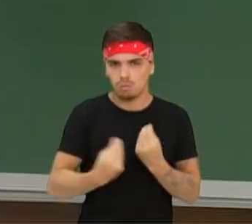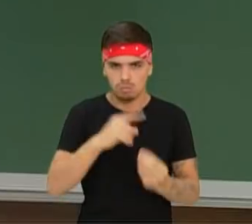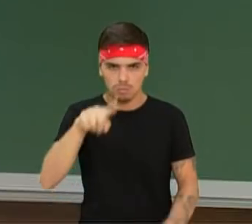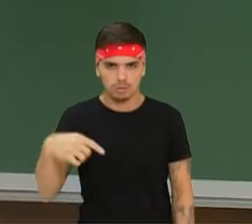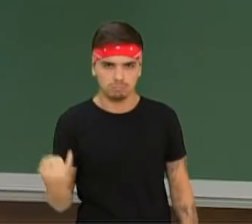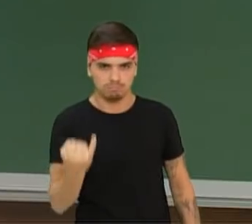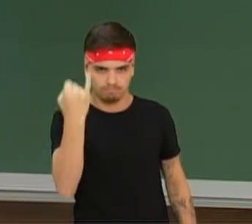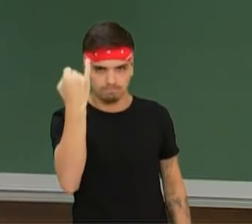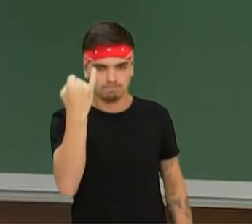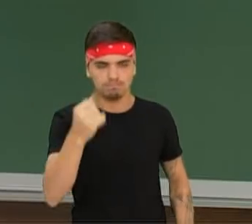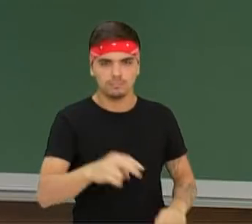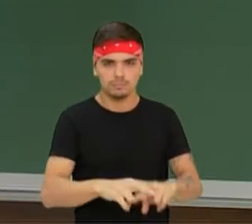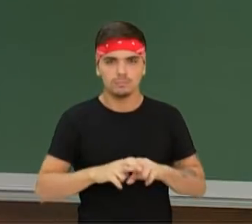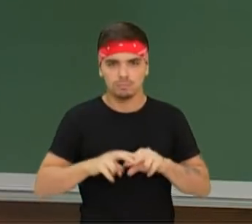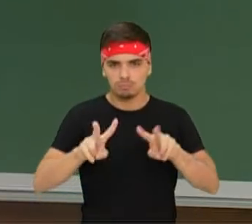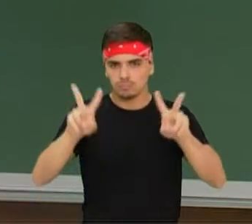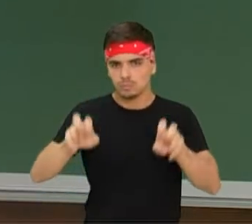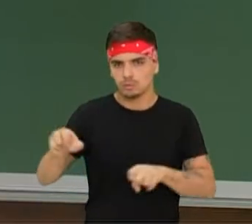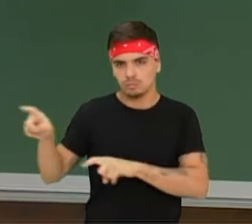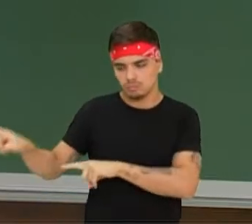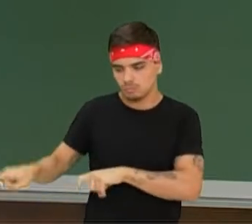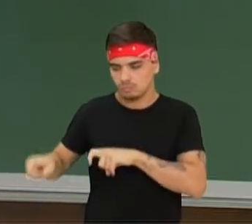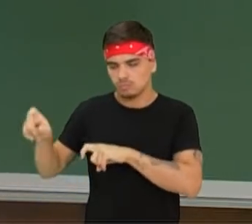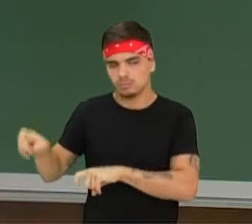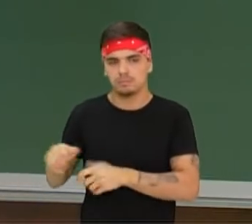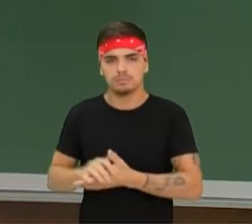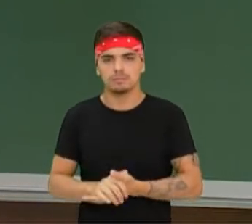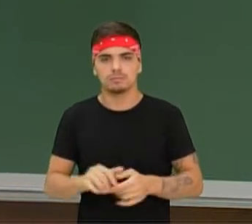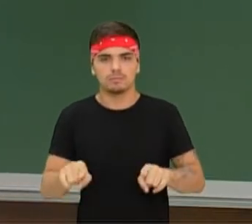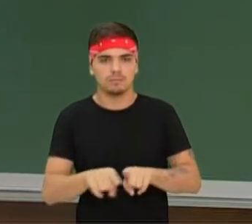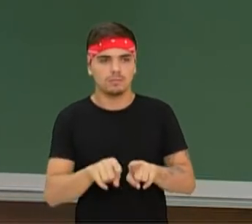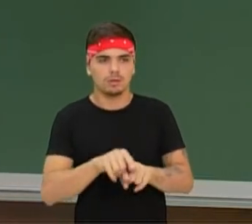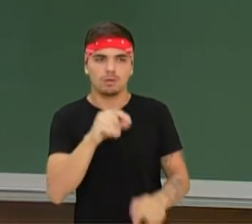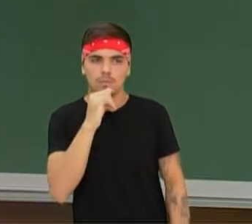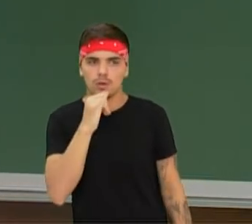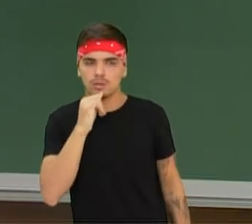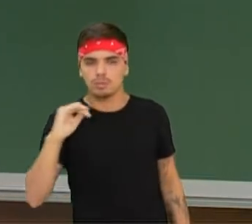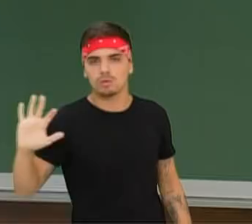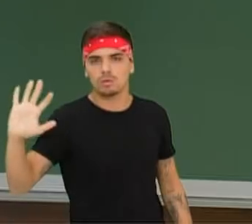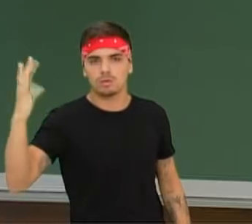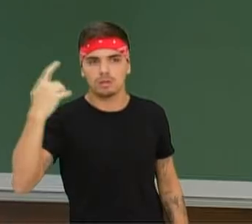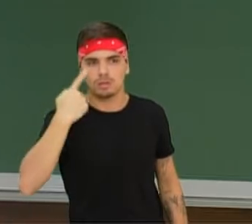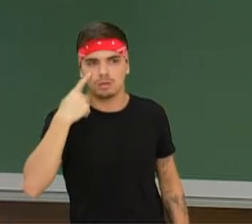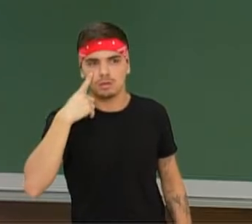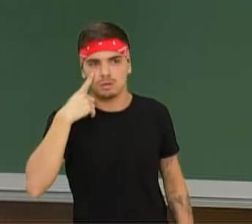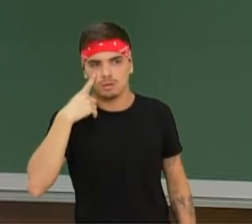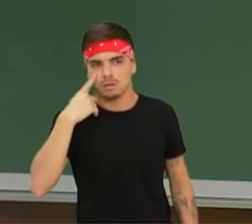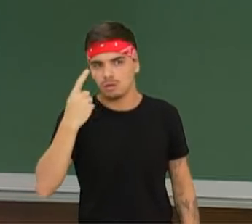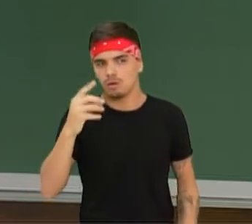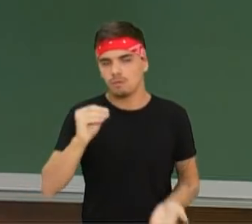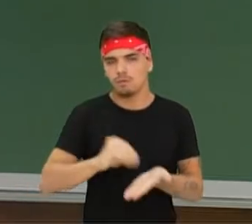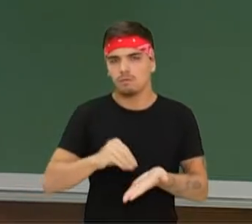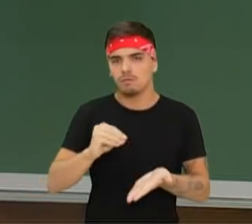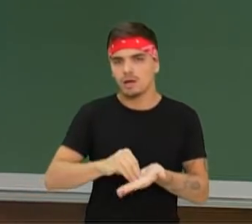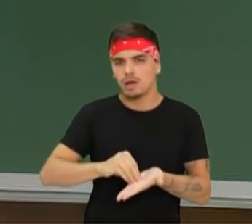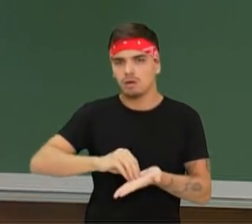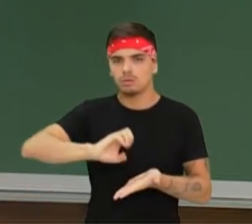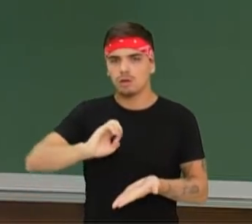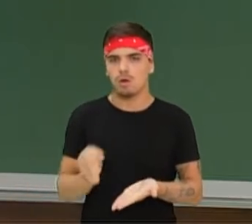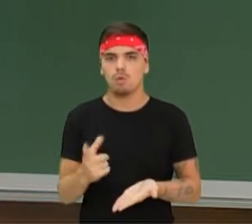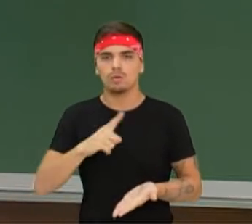importante. Sobre a agricultura, eventos extremos como, por exemplo, escassez ou excesso de